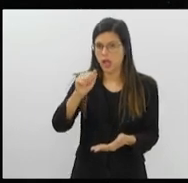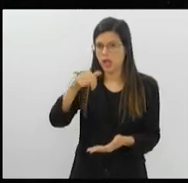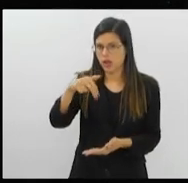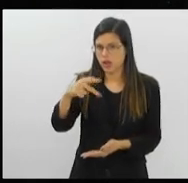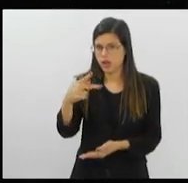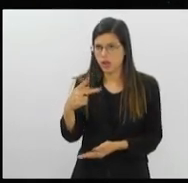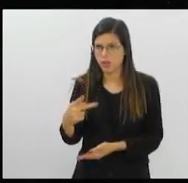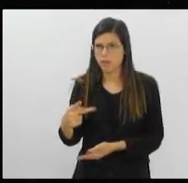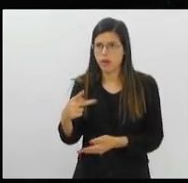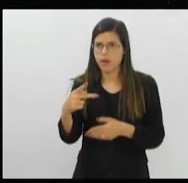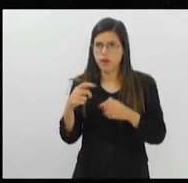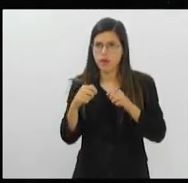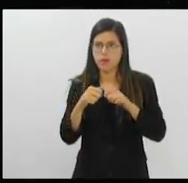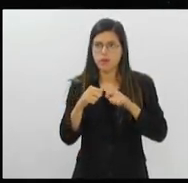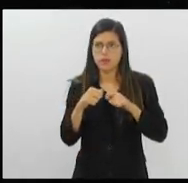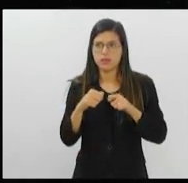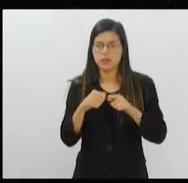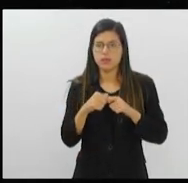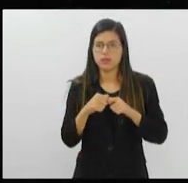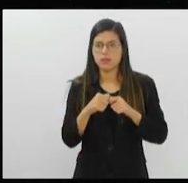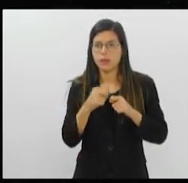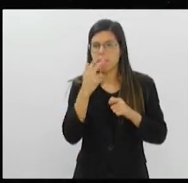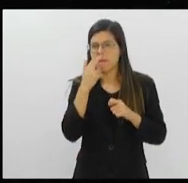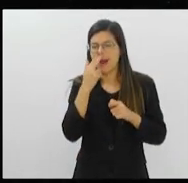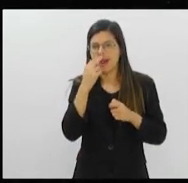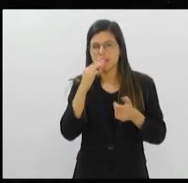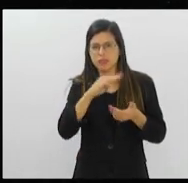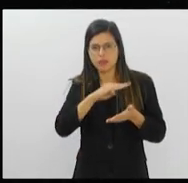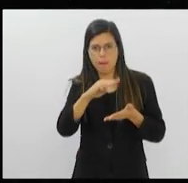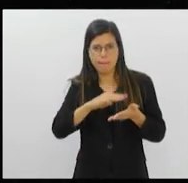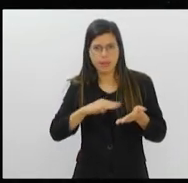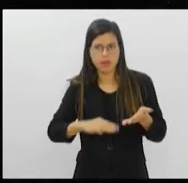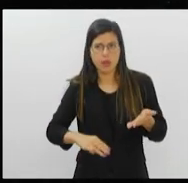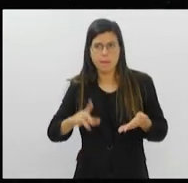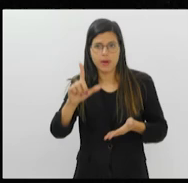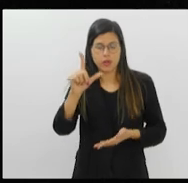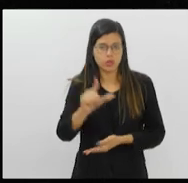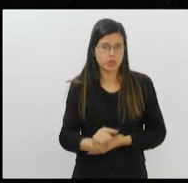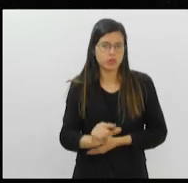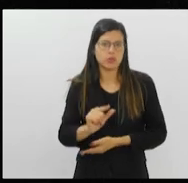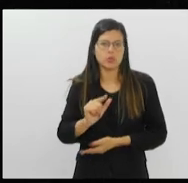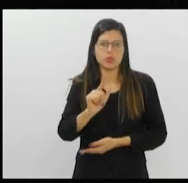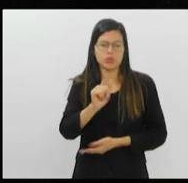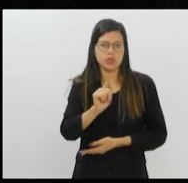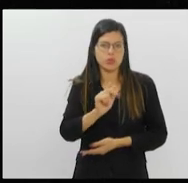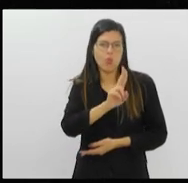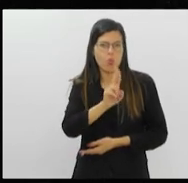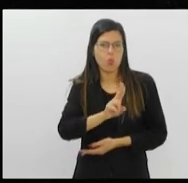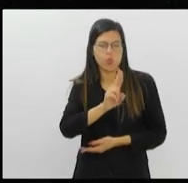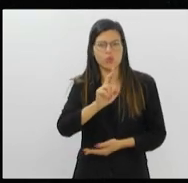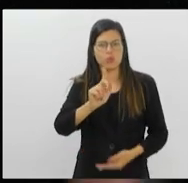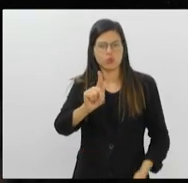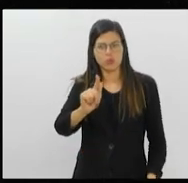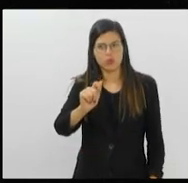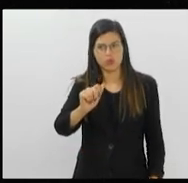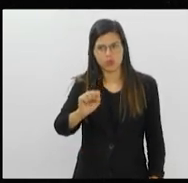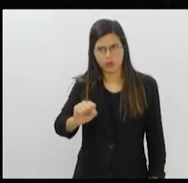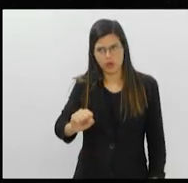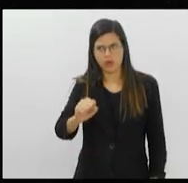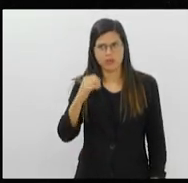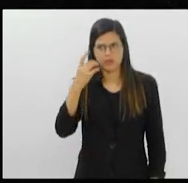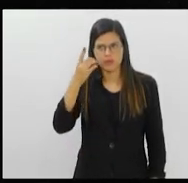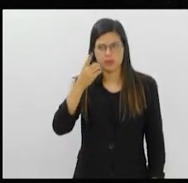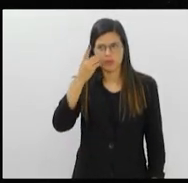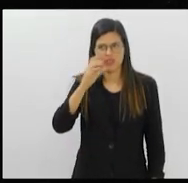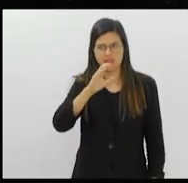fazer uma metodologia para reduzir a reinjeção de gás, deputada Célia Jordão,